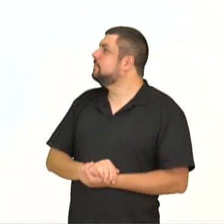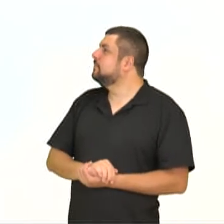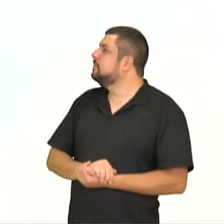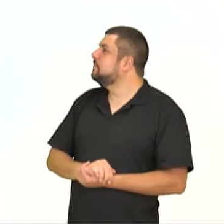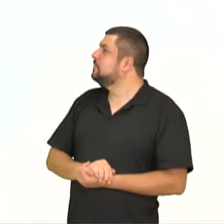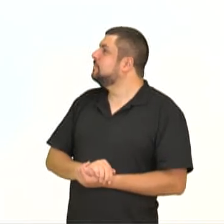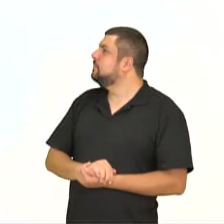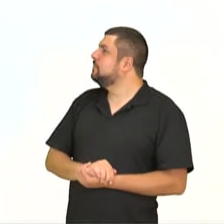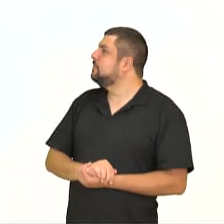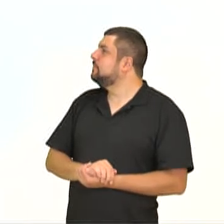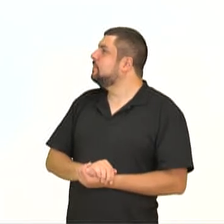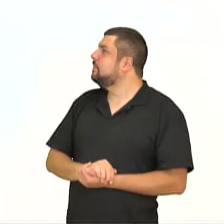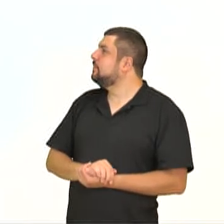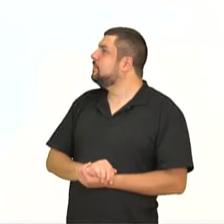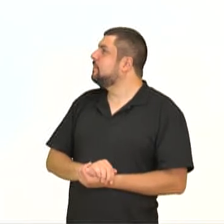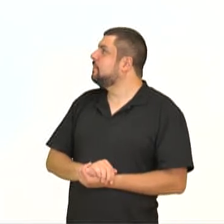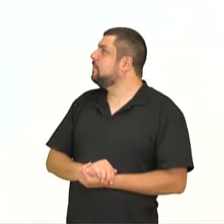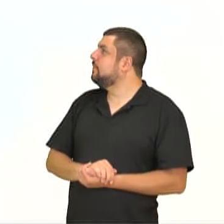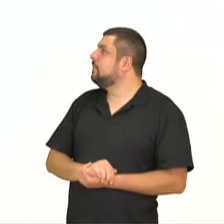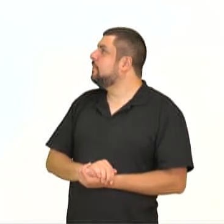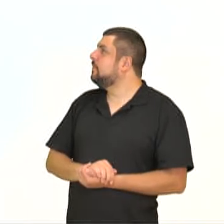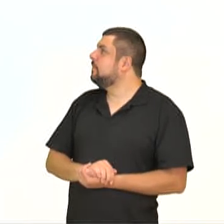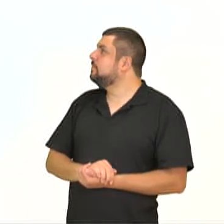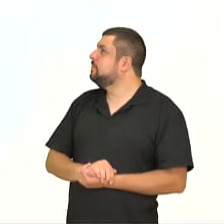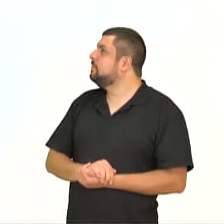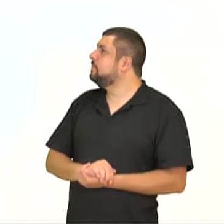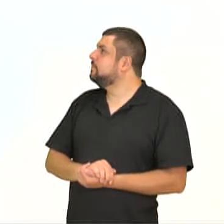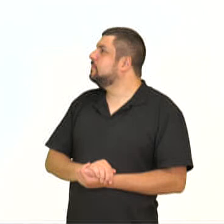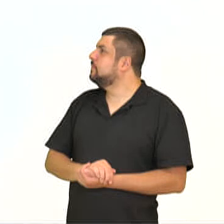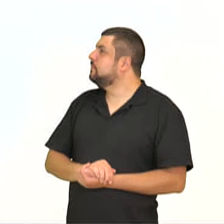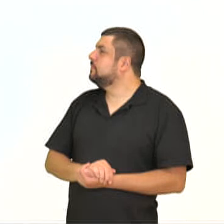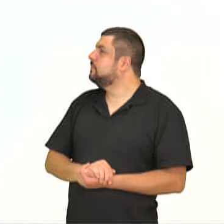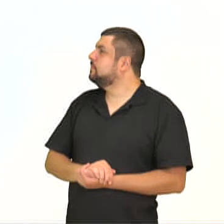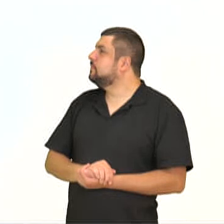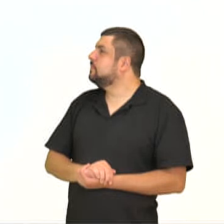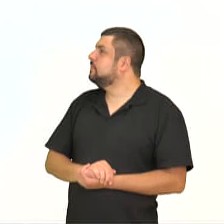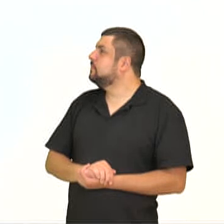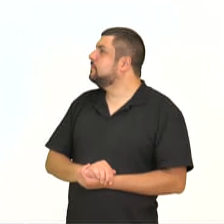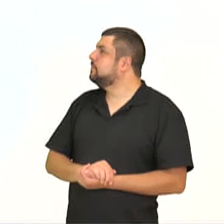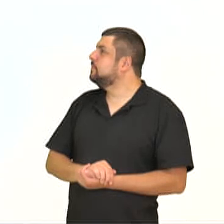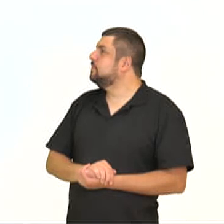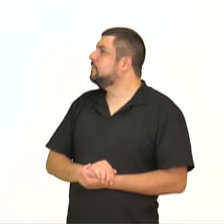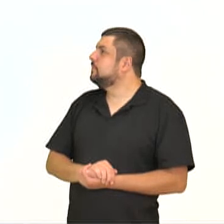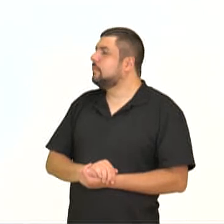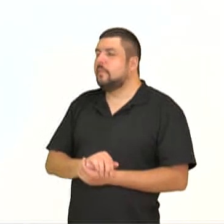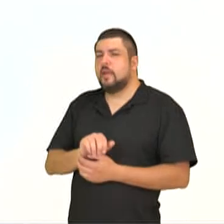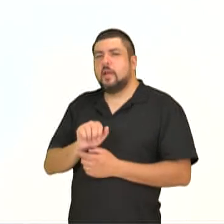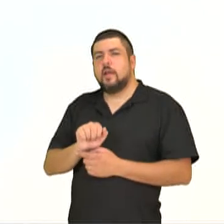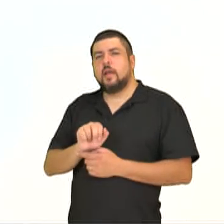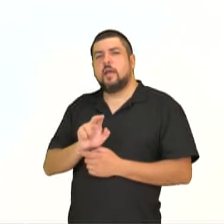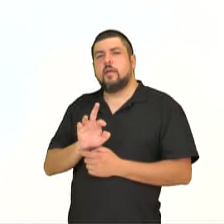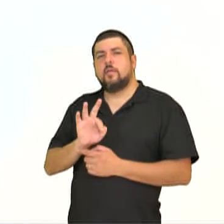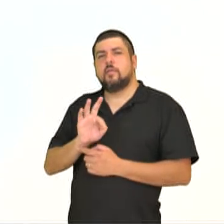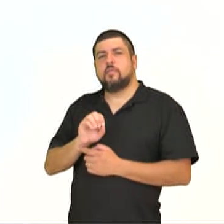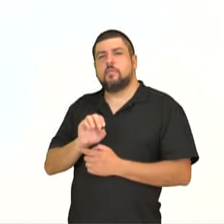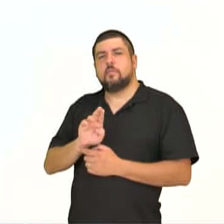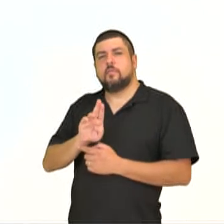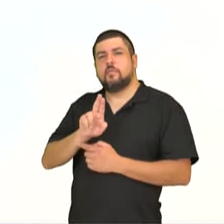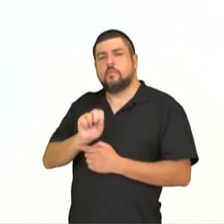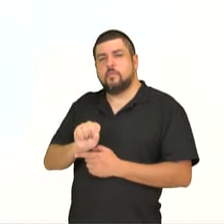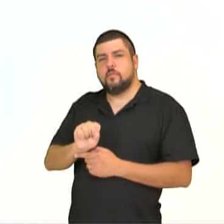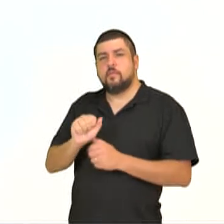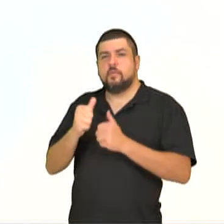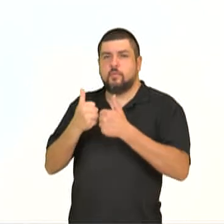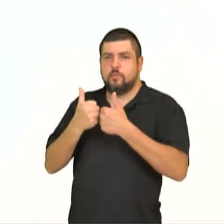no cabríamos todos nosotros. Autobús, ônibus. Tu tendrías tempo de venir